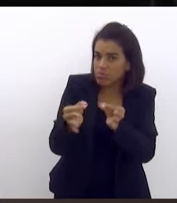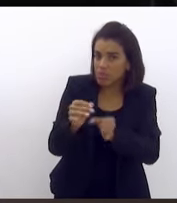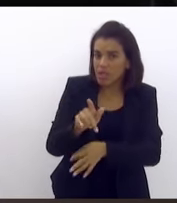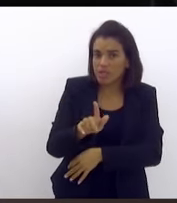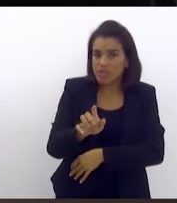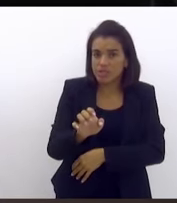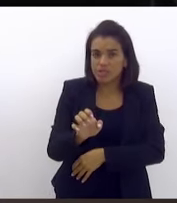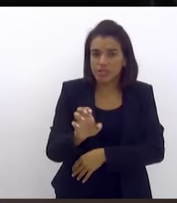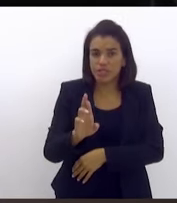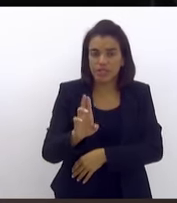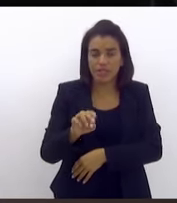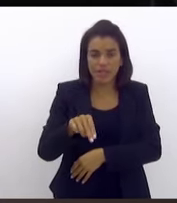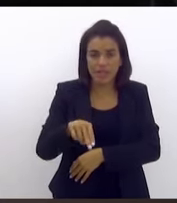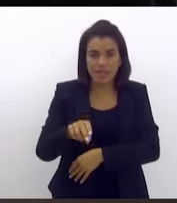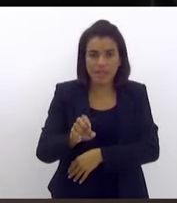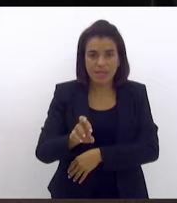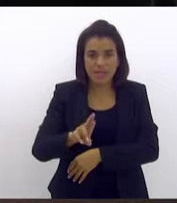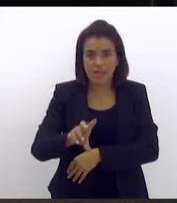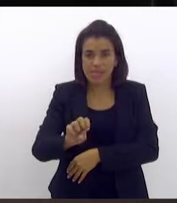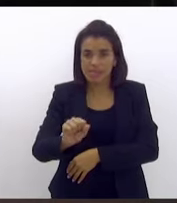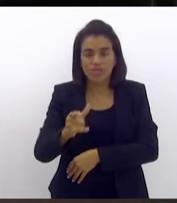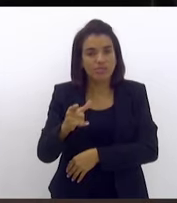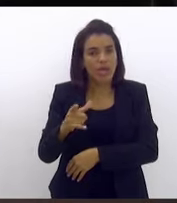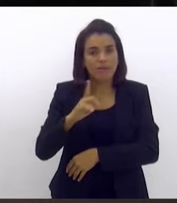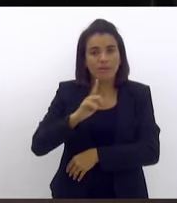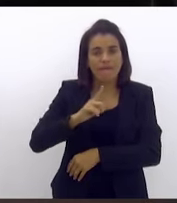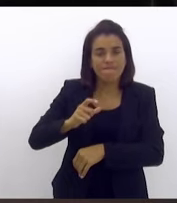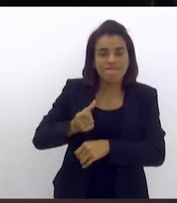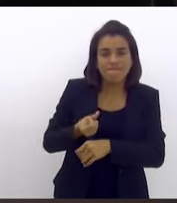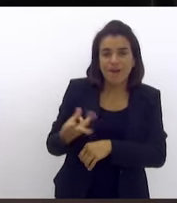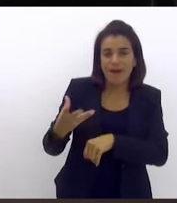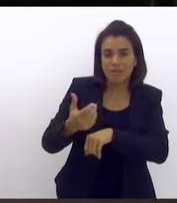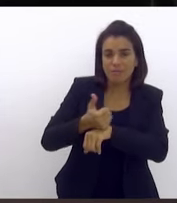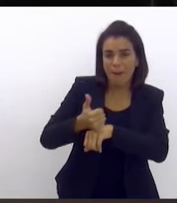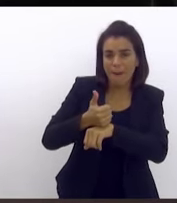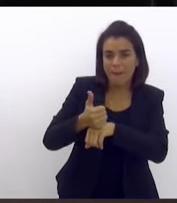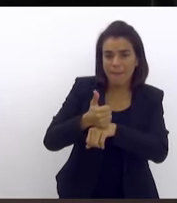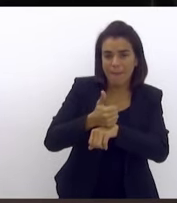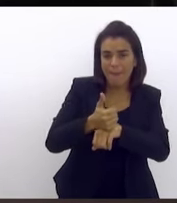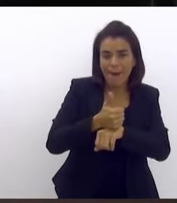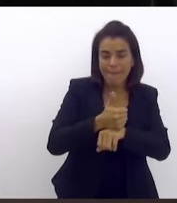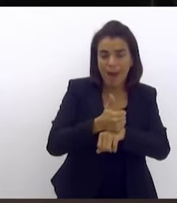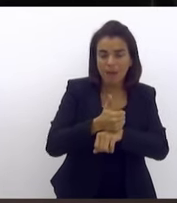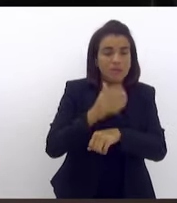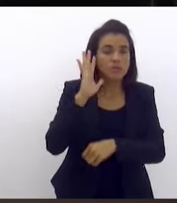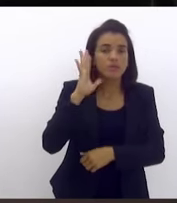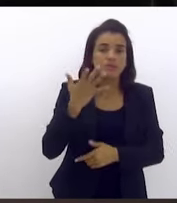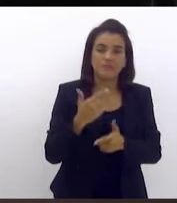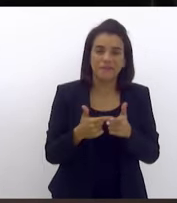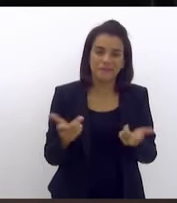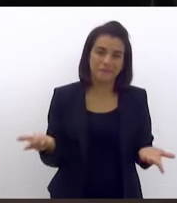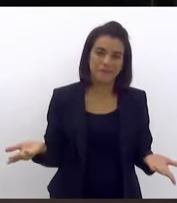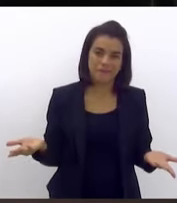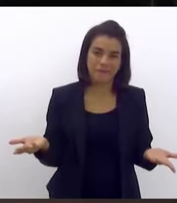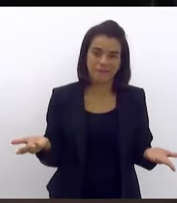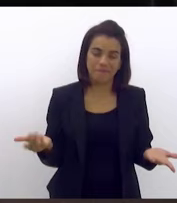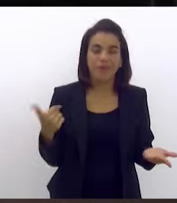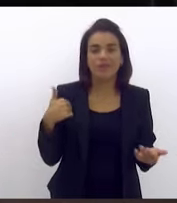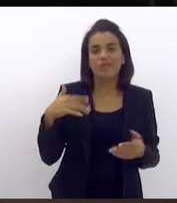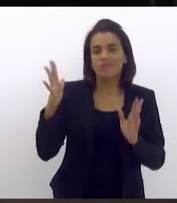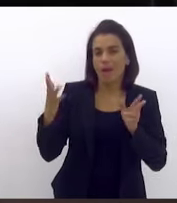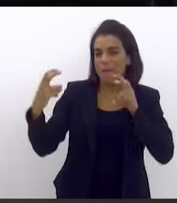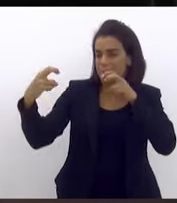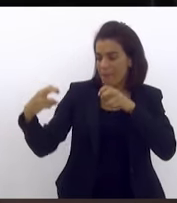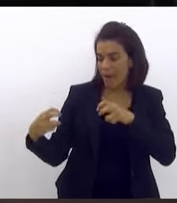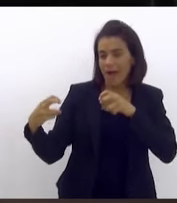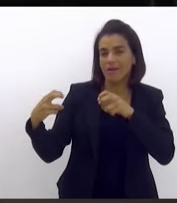já tem um órgão, já tem vários técnicos, só que nós já temos técnico, e não resolveu o problema. Então nós ouvimos a Genersa